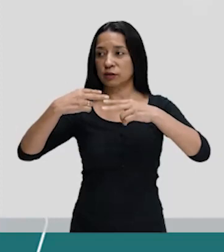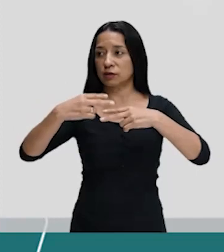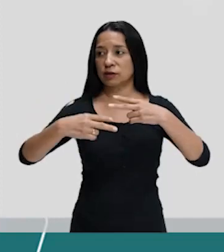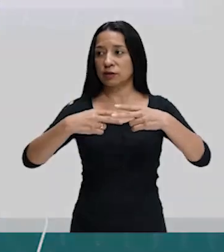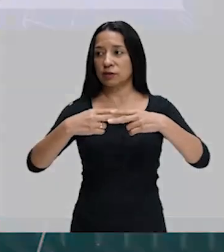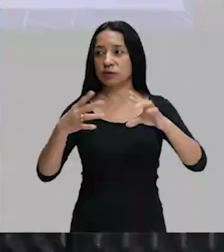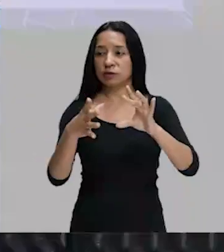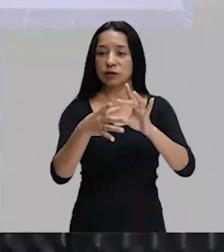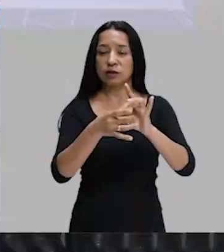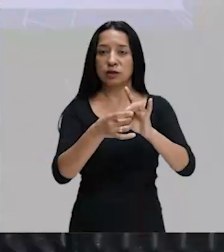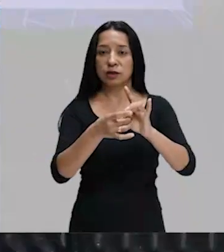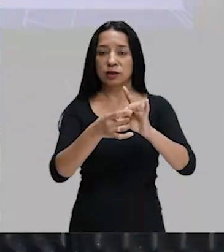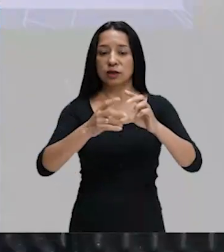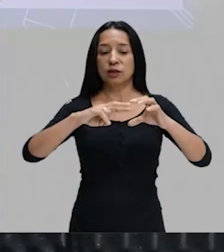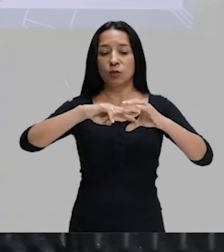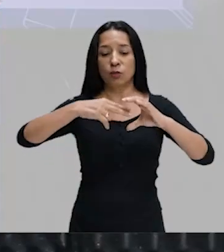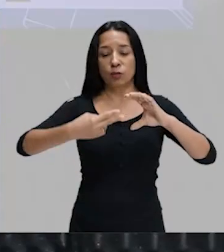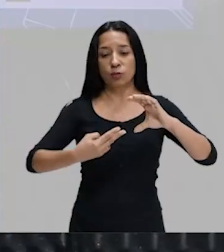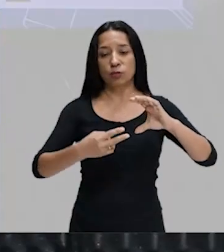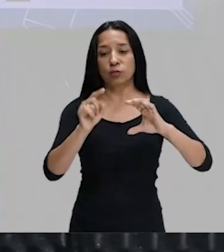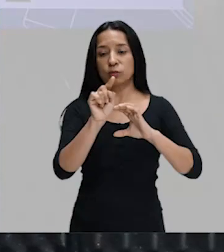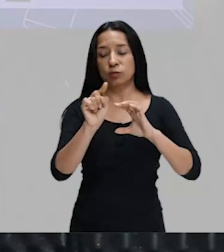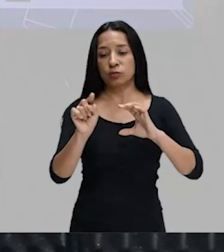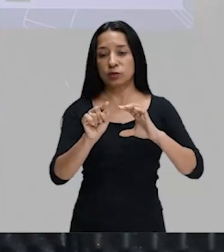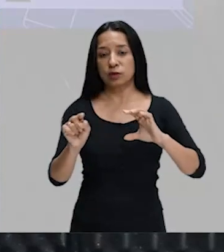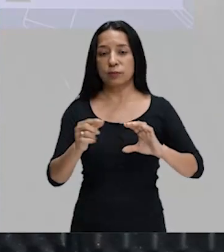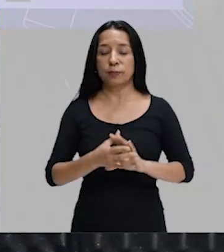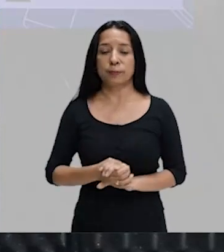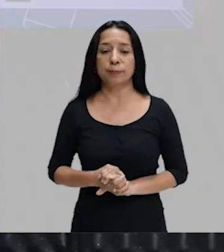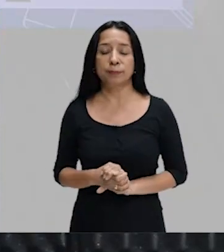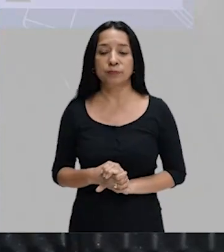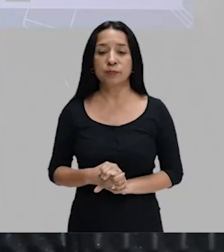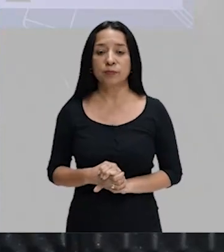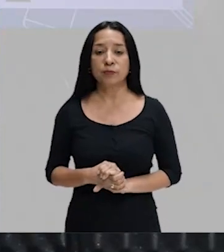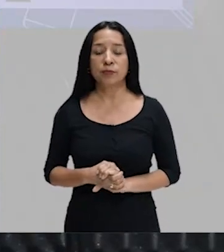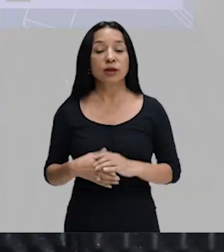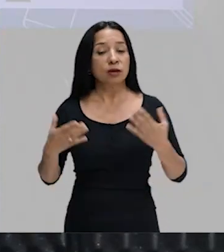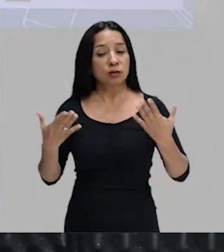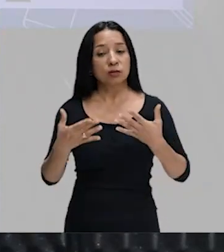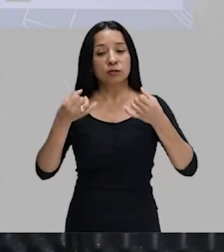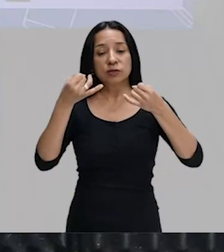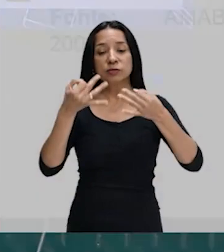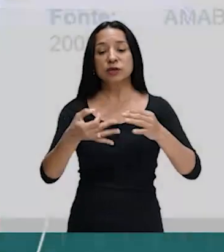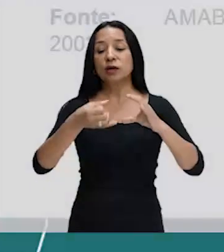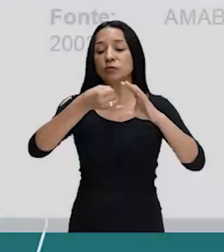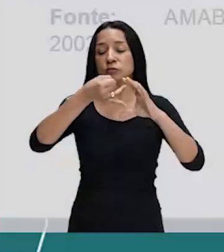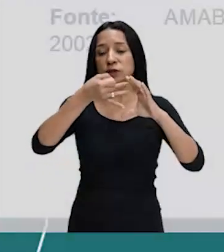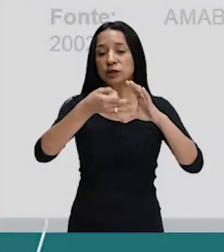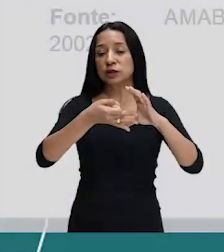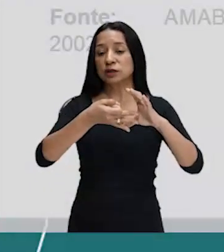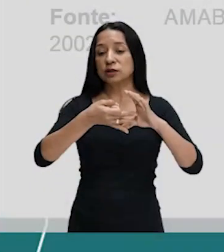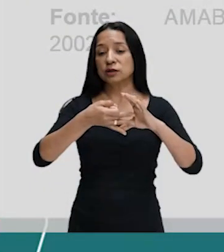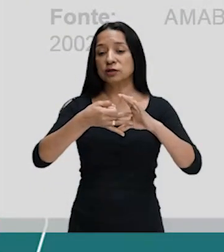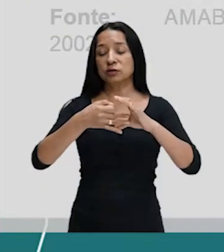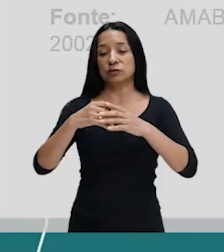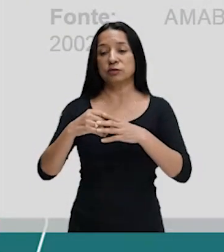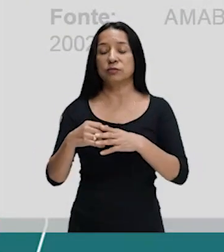ao cromossomo Z, tá? Agora eu vou falar para vocês de uma característica